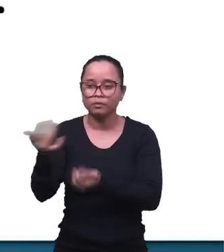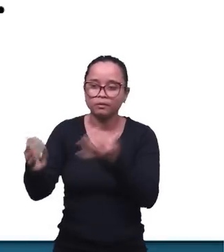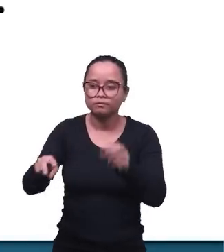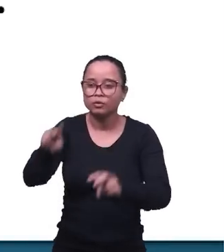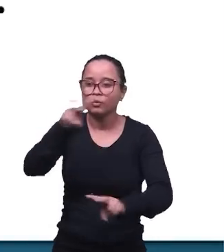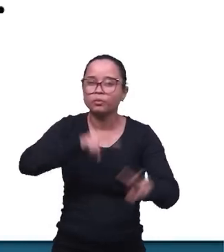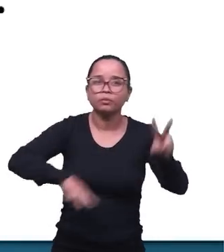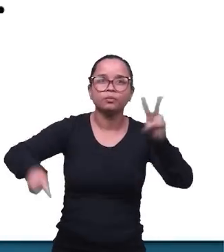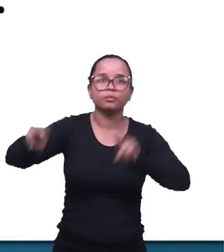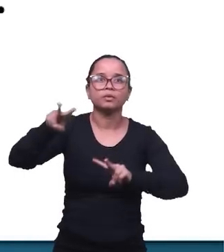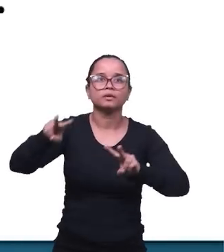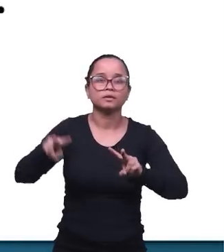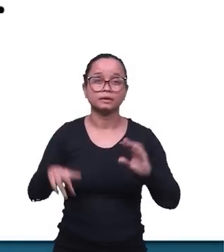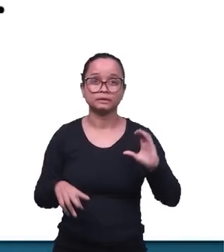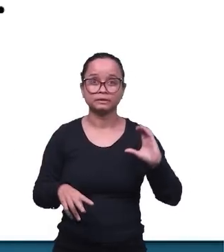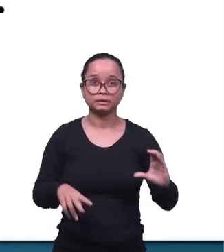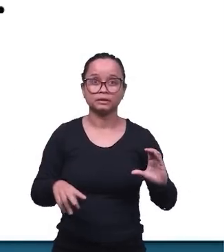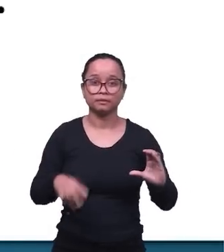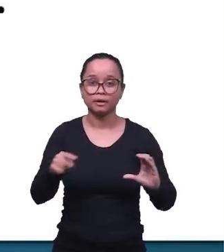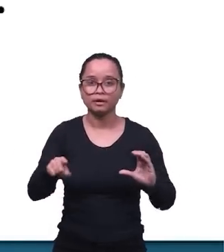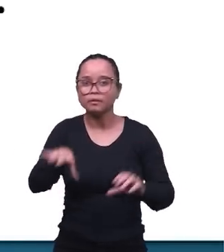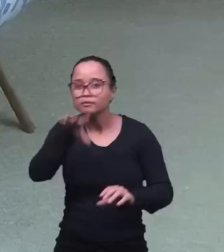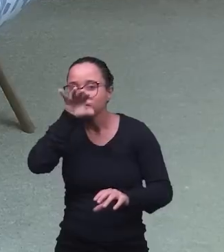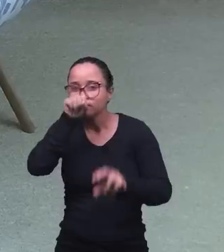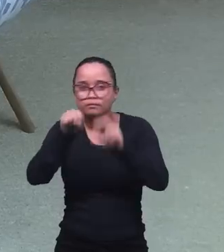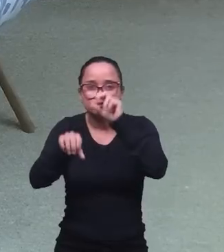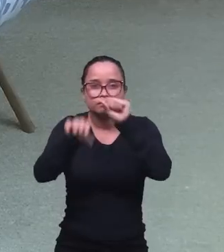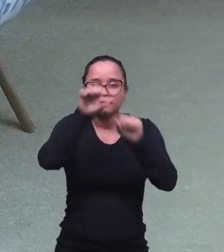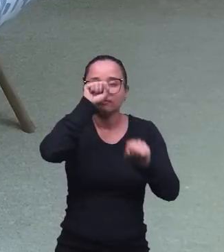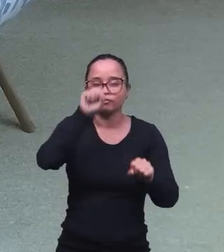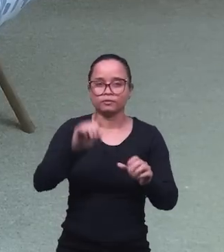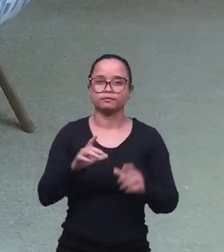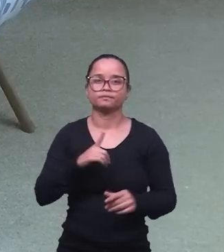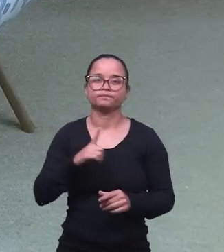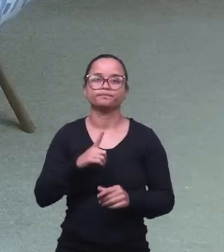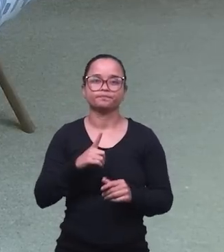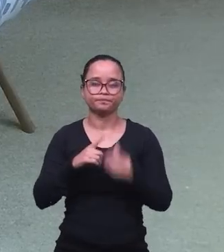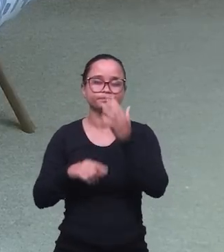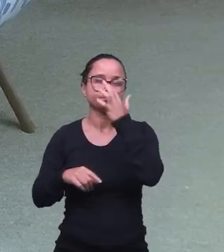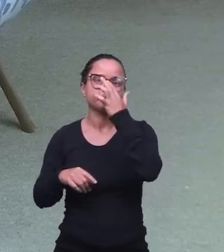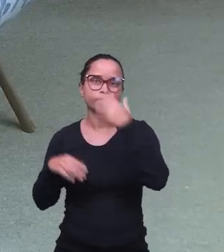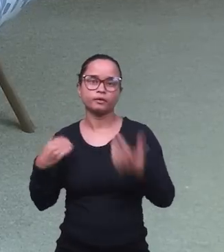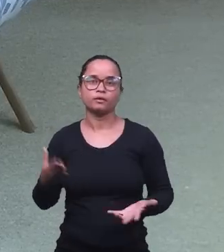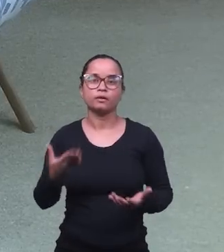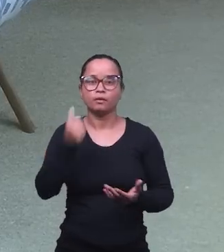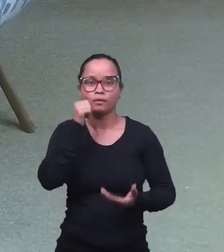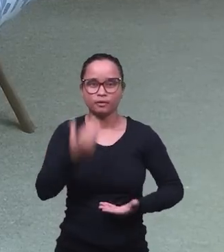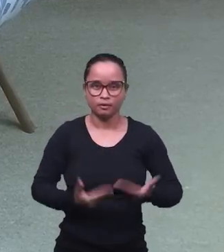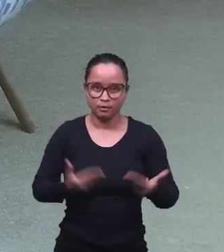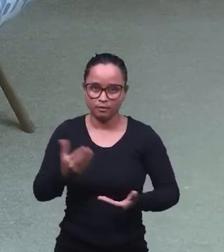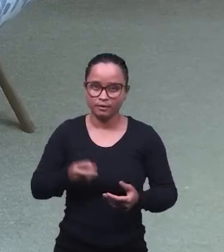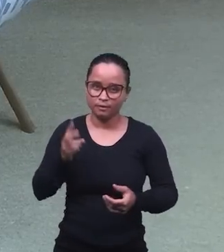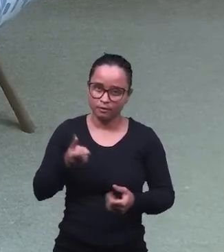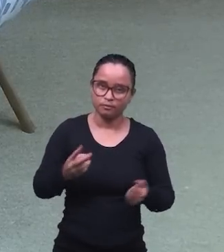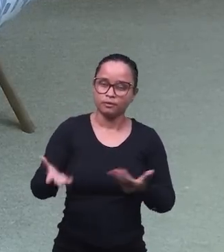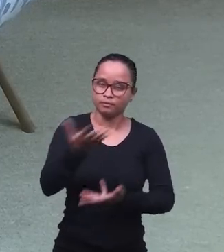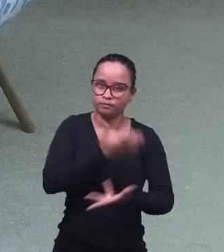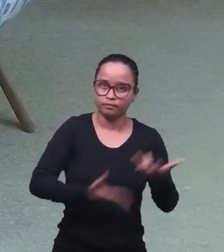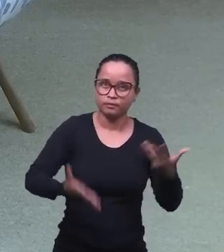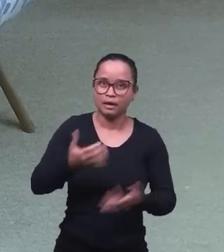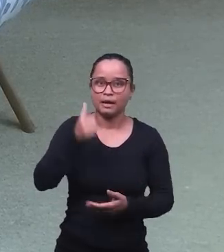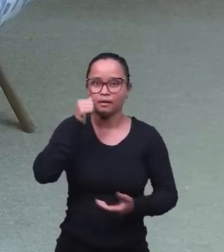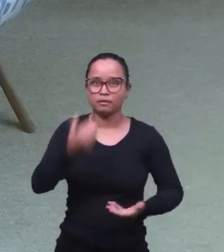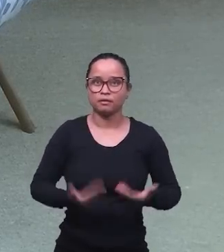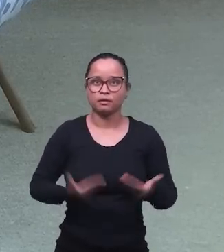para que se derramem os seus aromas. Quem responde agora é uma irmã, uma senhora, que participa sempre conosco